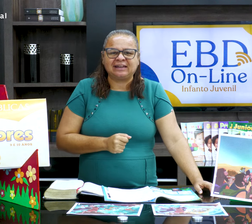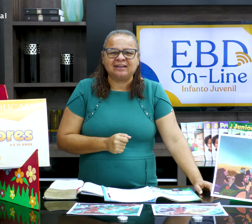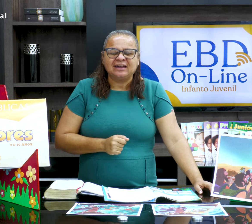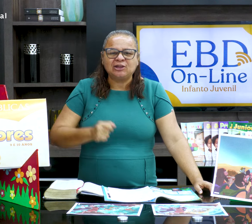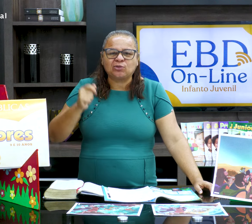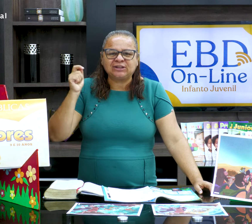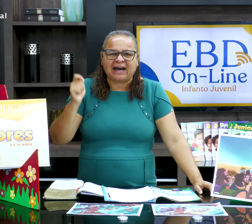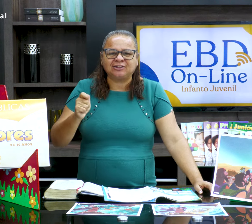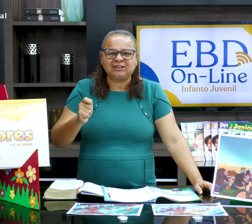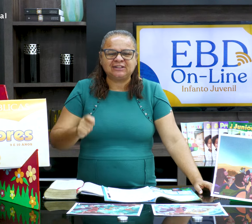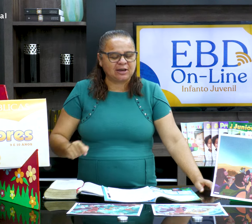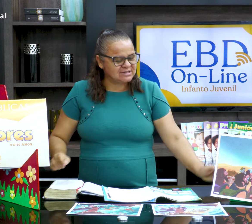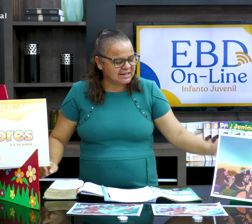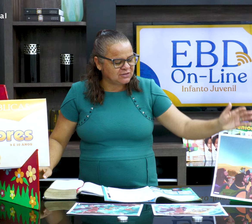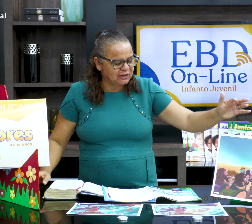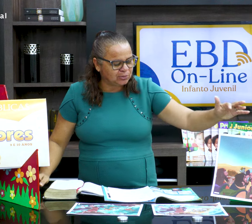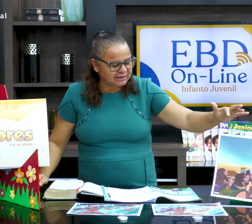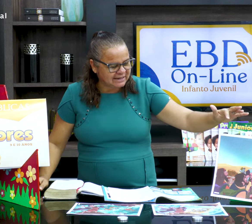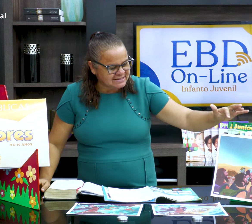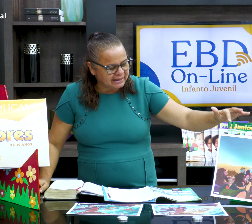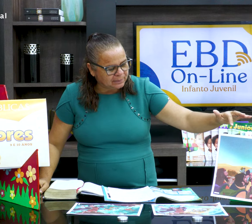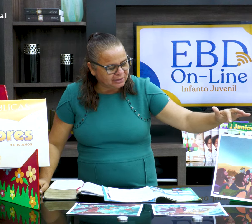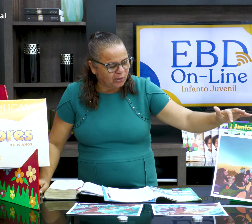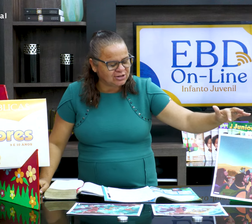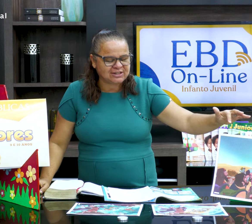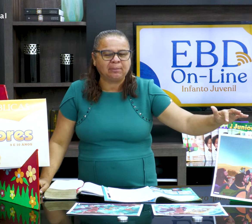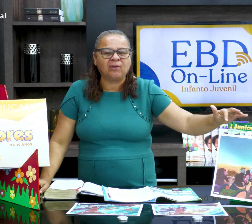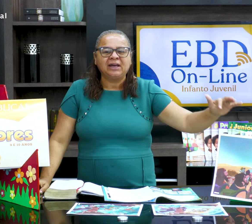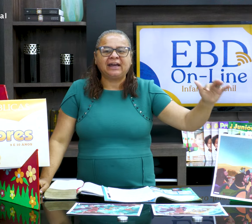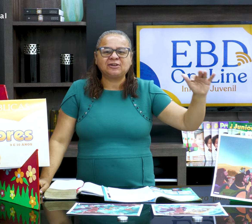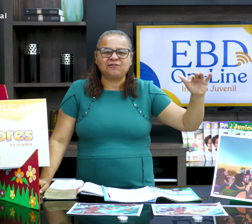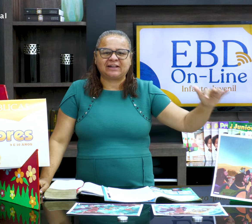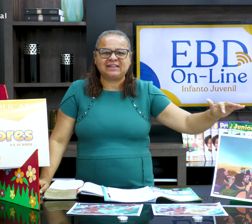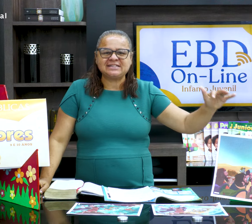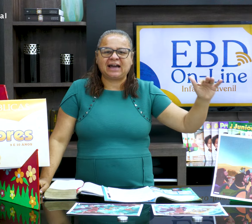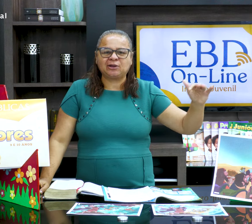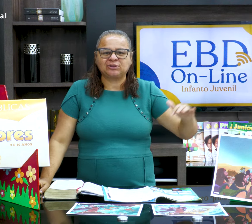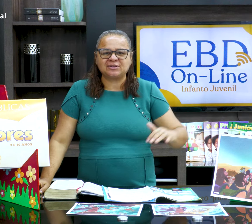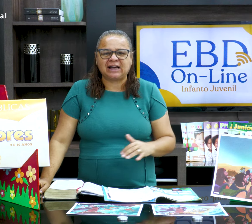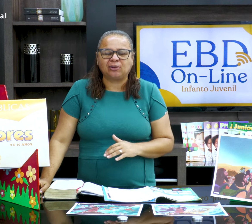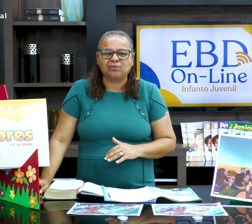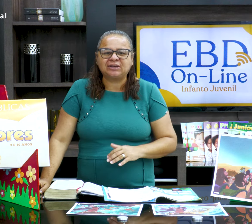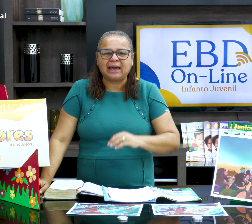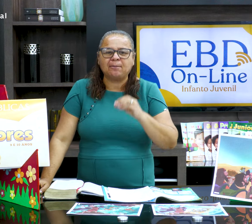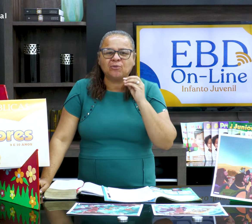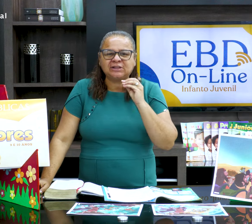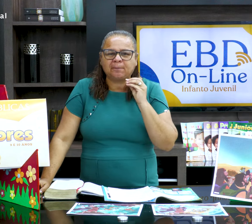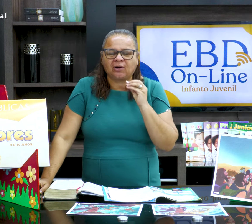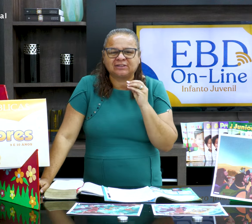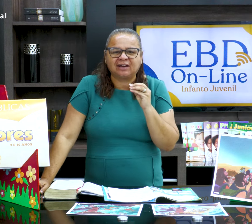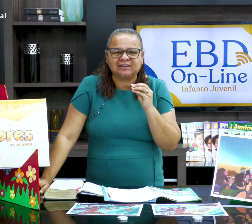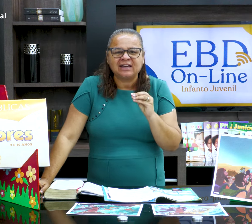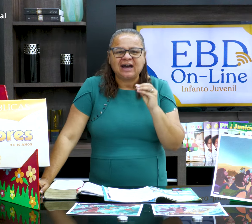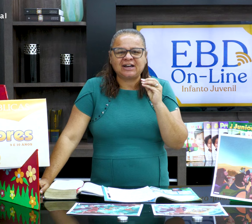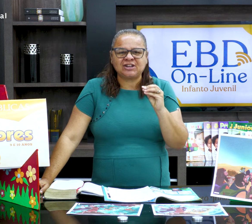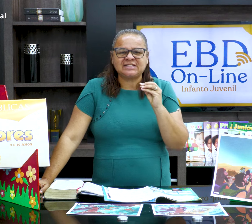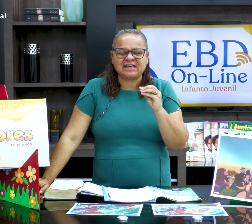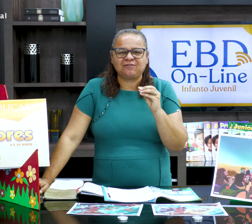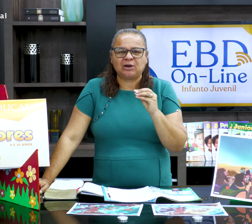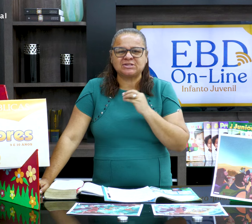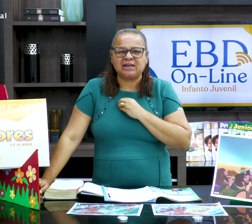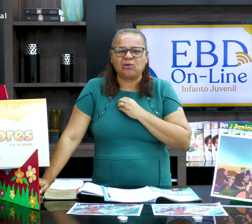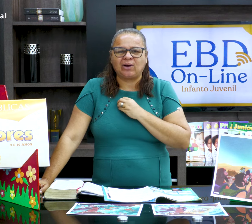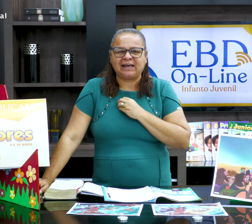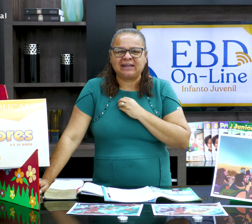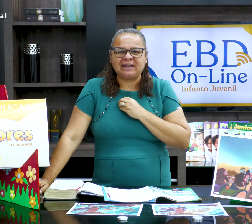estava ali e o cuidado de Deus e as figura traz aqui para nós tá bom então enfatiza aí com teus alunos que é muito importante a gente